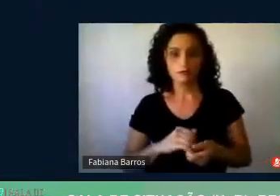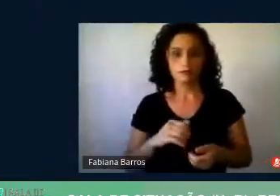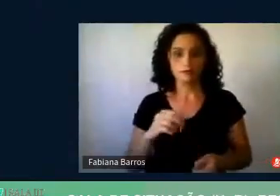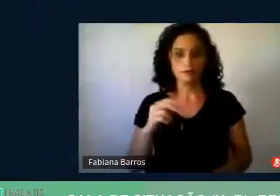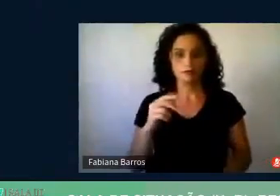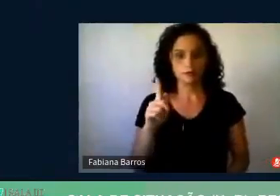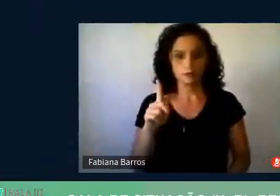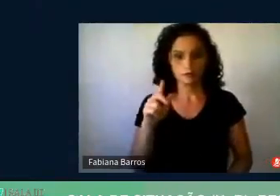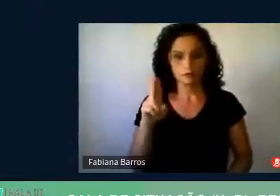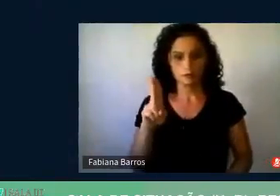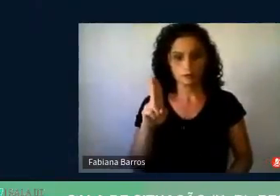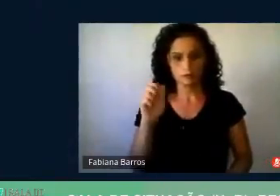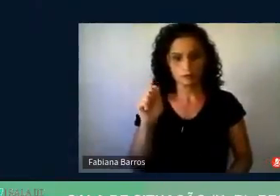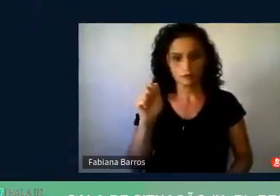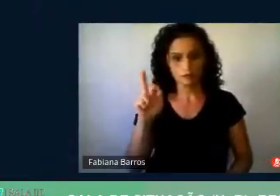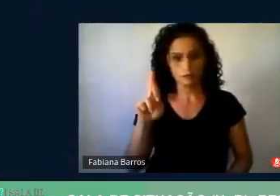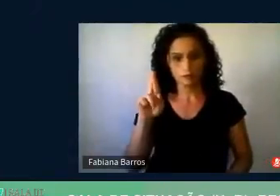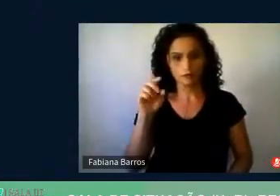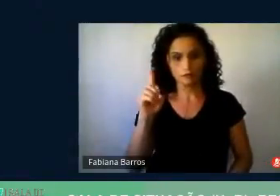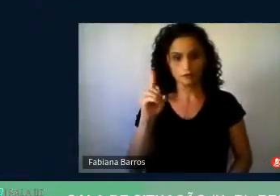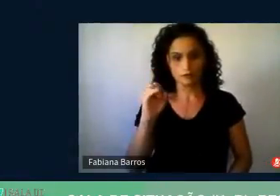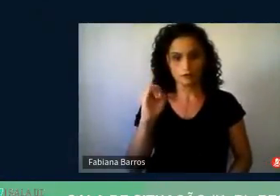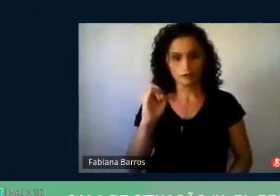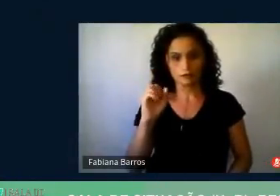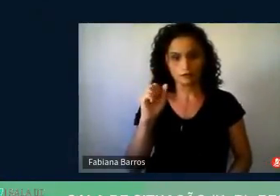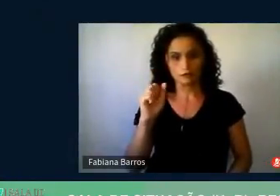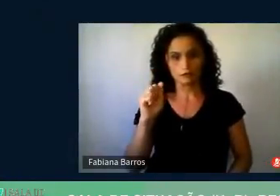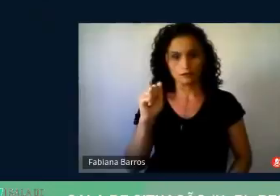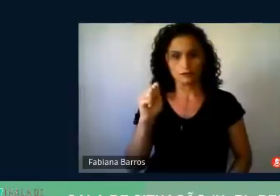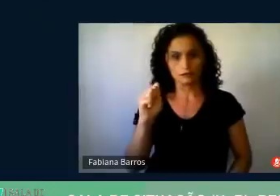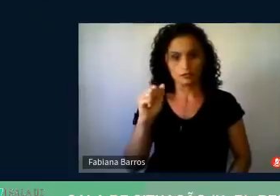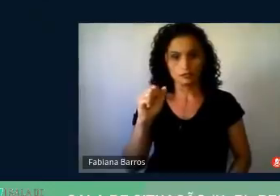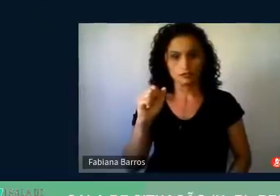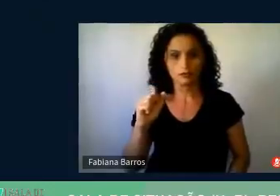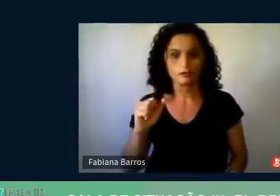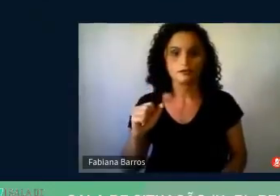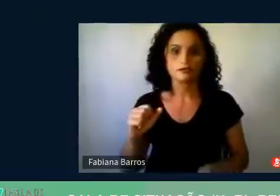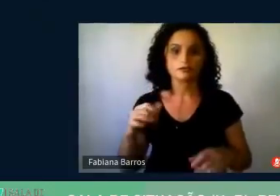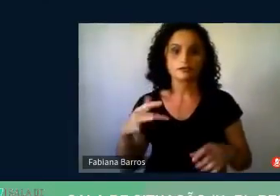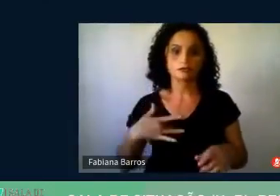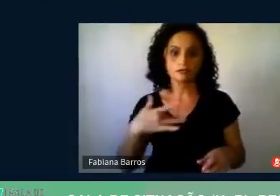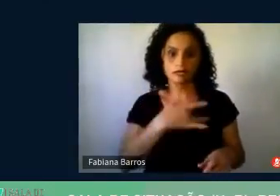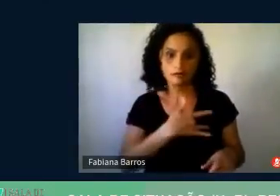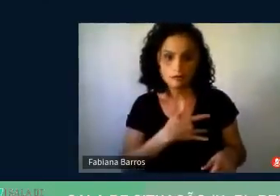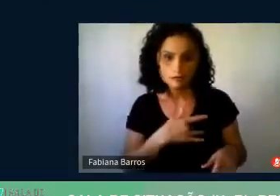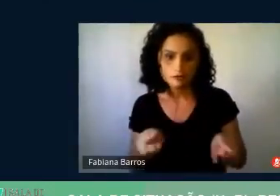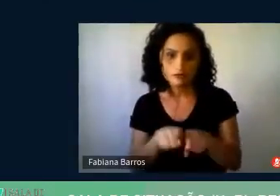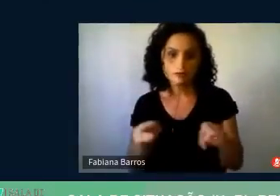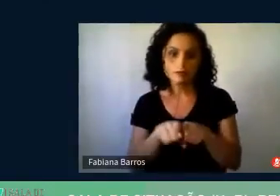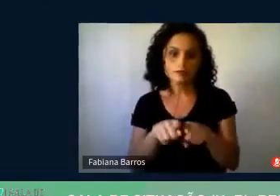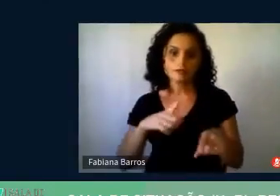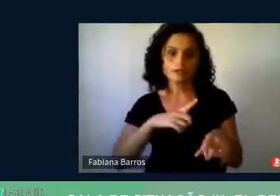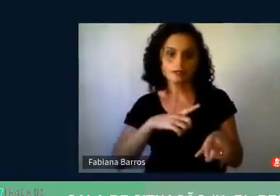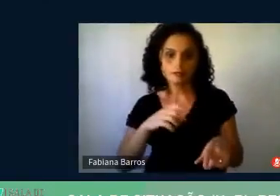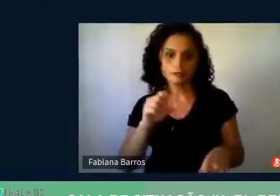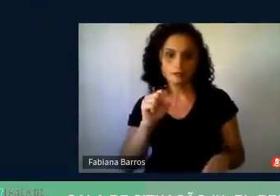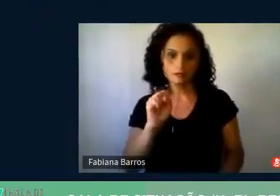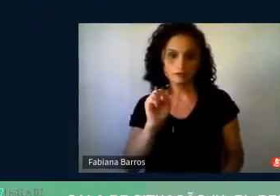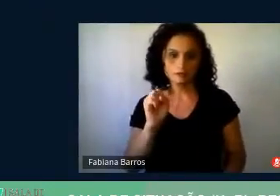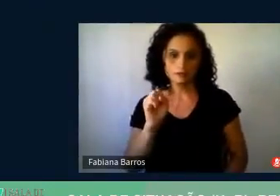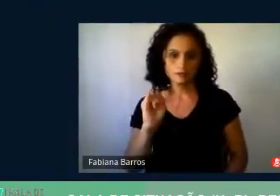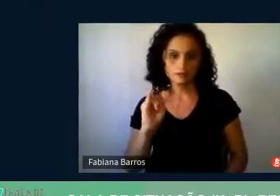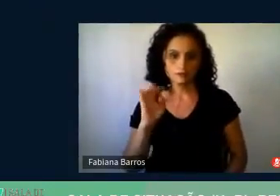CITREPs, a gente chama de CITREP porque é o Situation Report, quer dizer, é a atualização da situação. a gente tem produzido esses documentos pelo menos